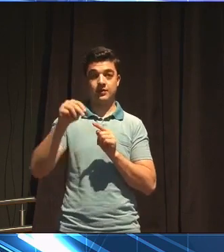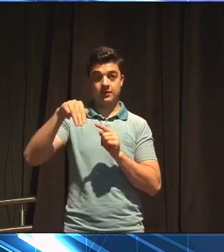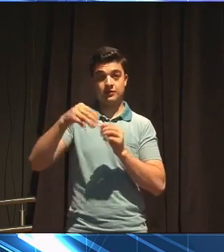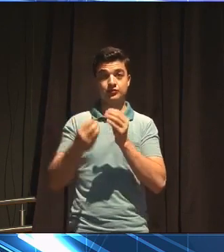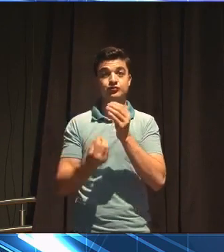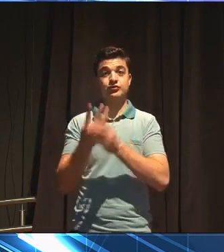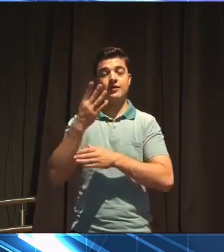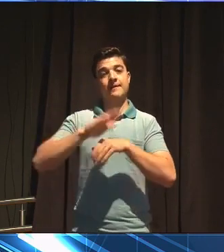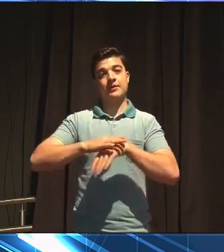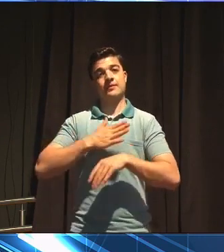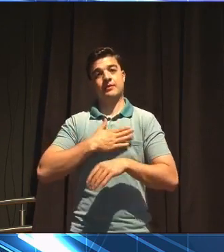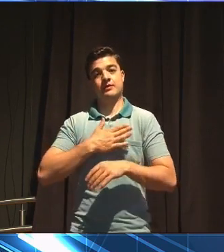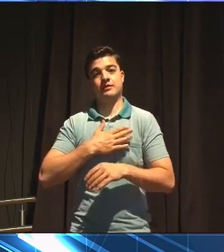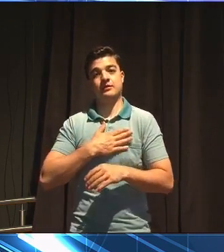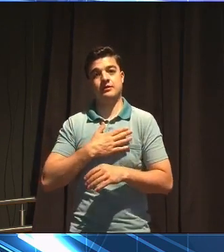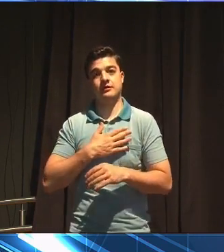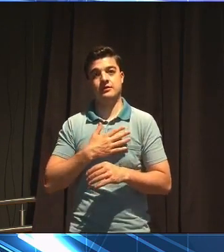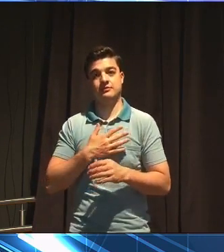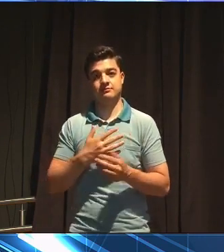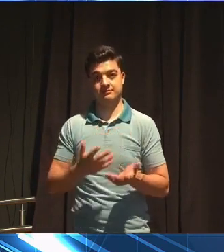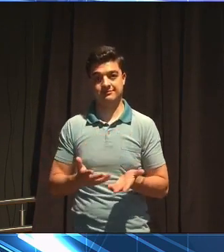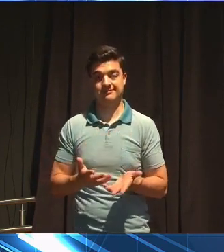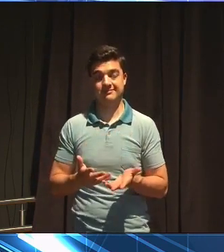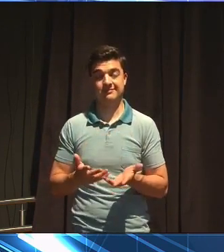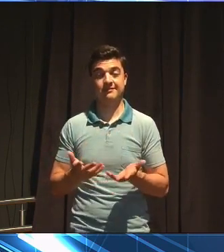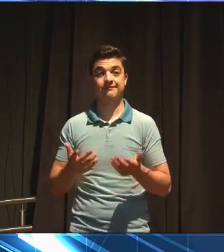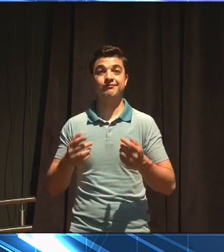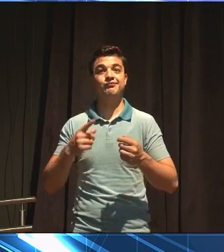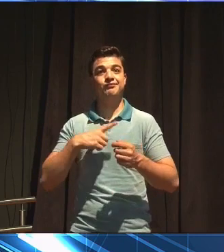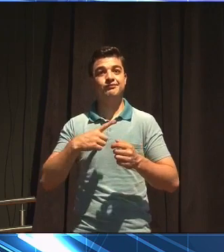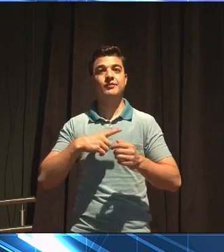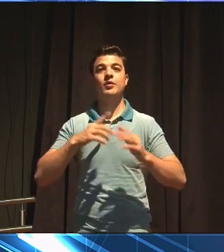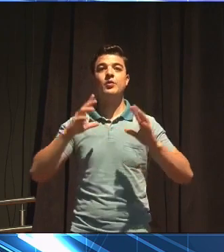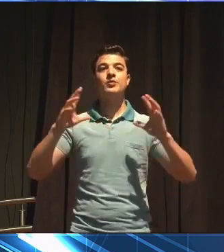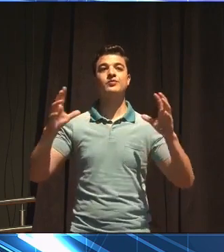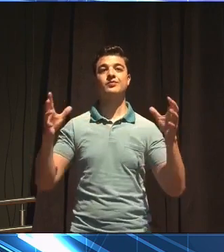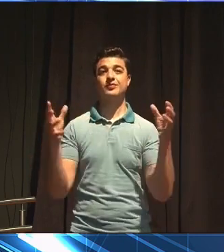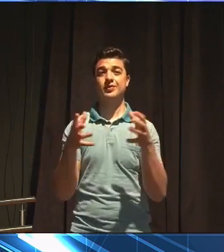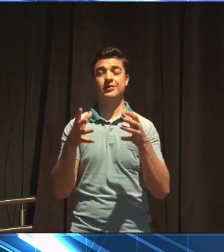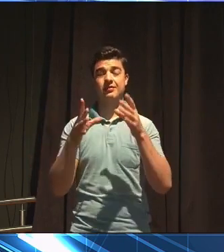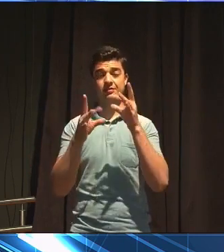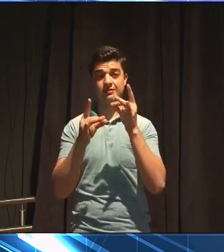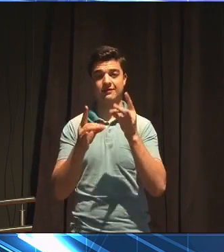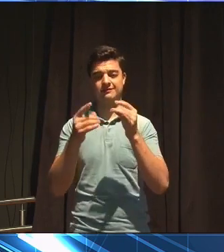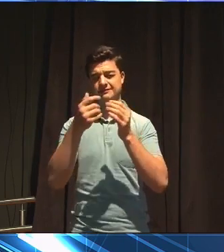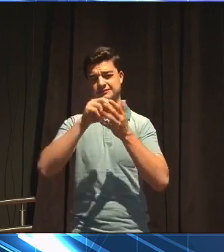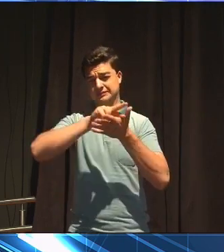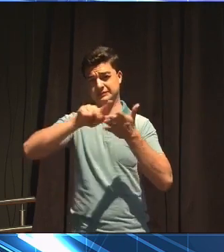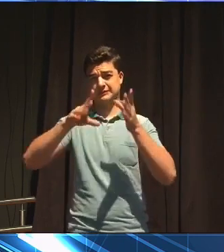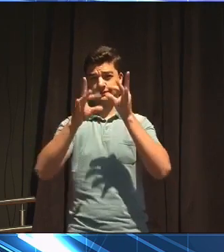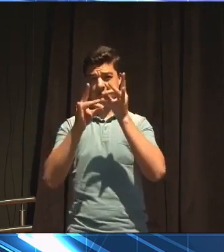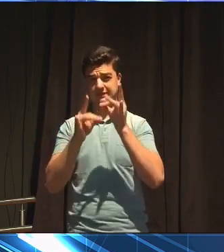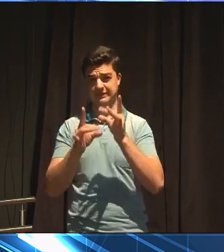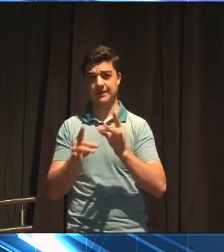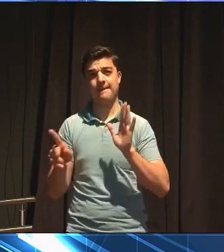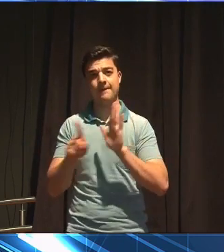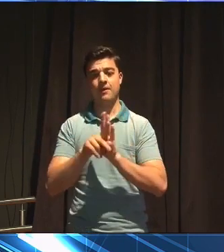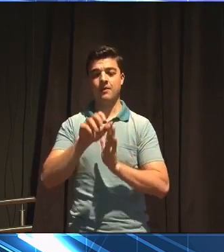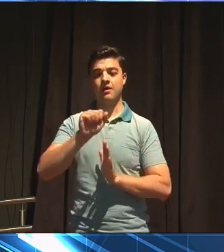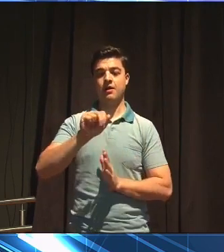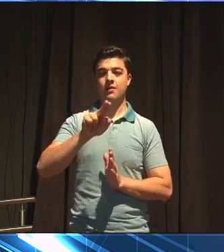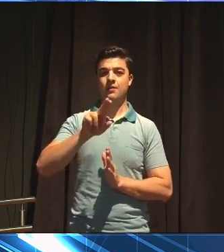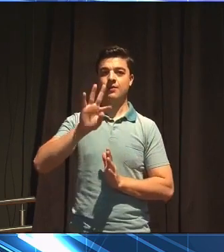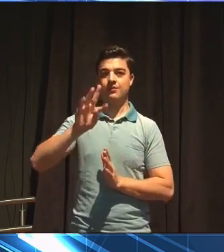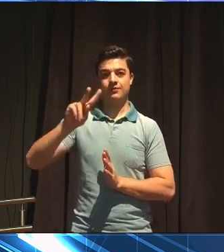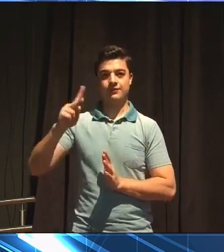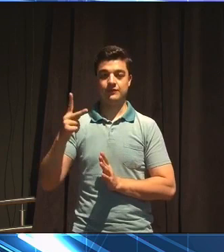aí, claro que você não vai fazer isso. Aí você tem todo um grupo de especificações do OAuth 2